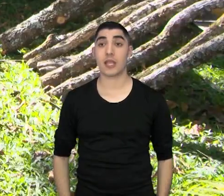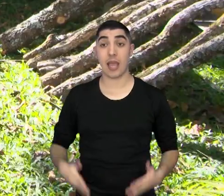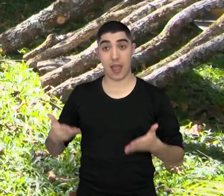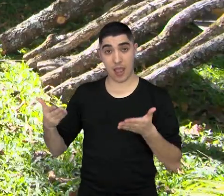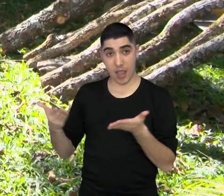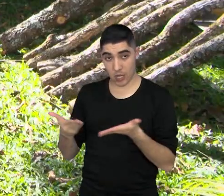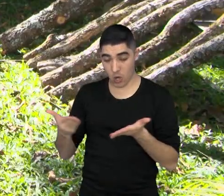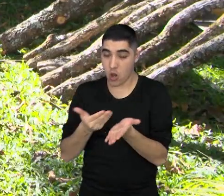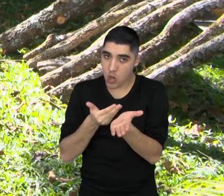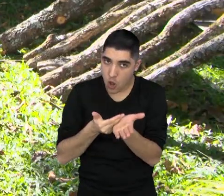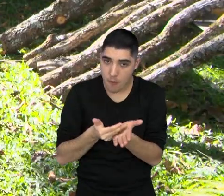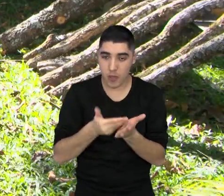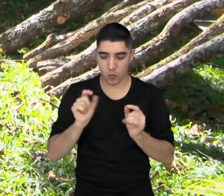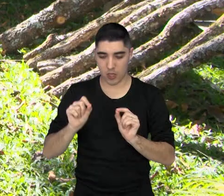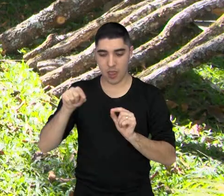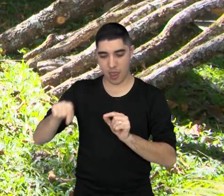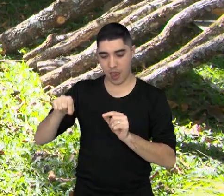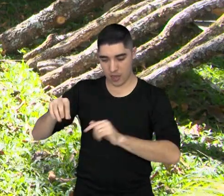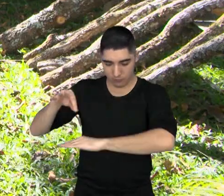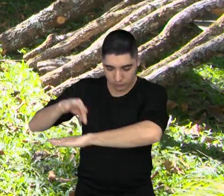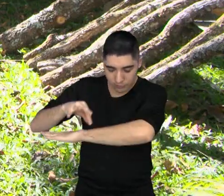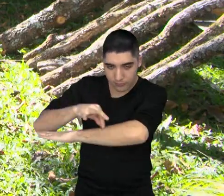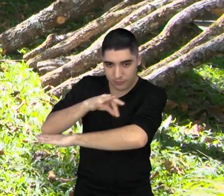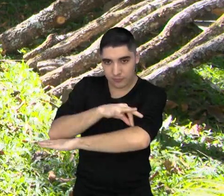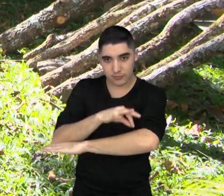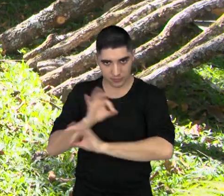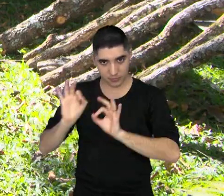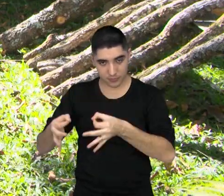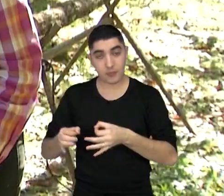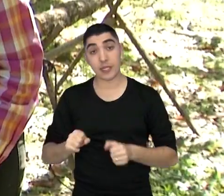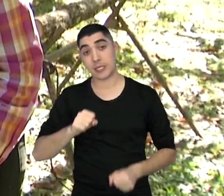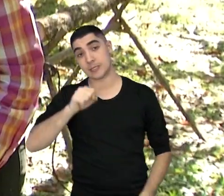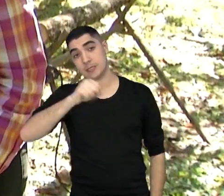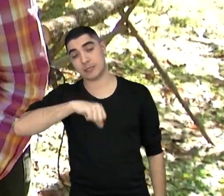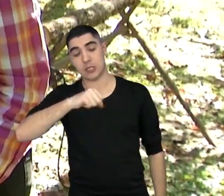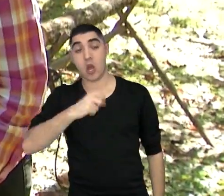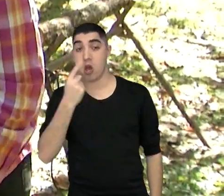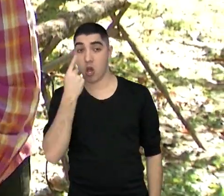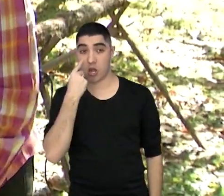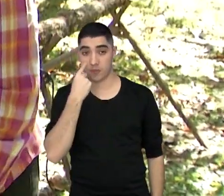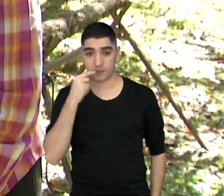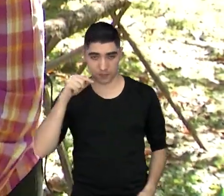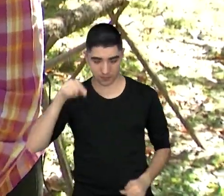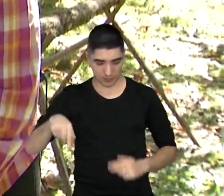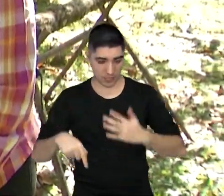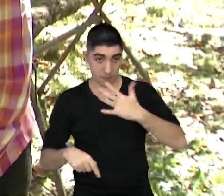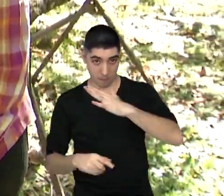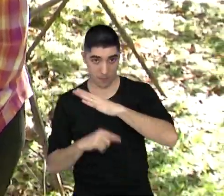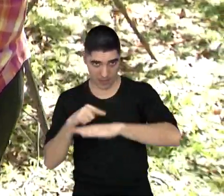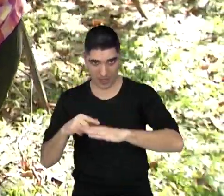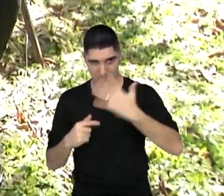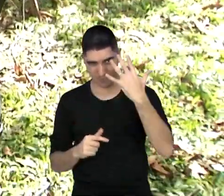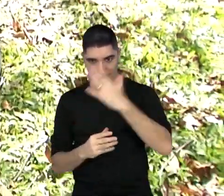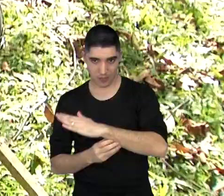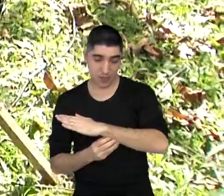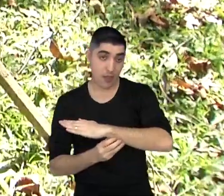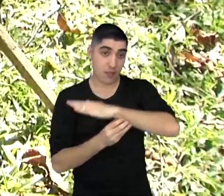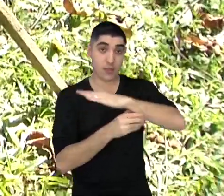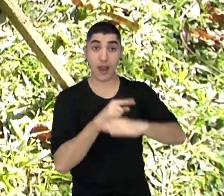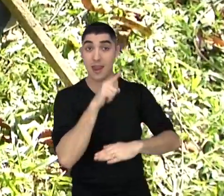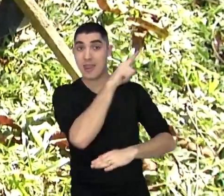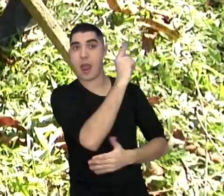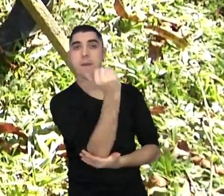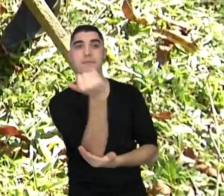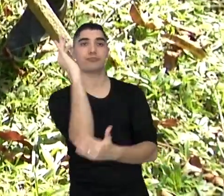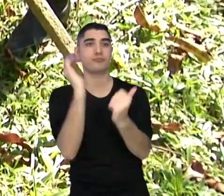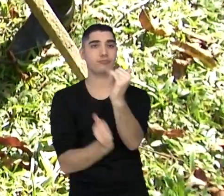E agora chegou o momento de vedar, então, as sementes, né? Sim. Olha só, o que que acontece? Essa madeira ela vai lá para a floresta. Uhum.